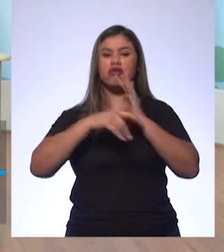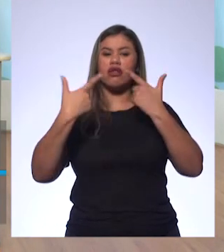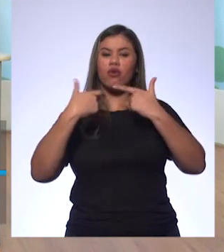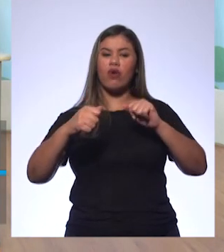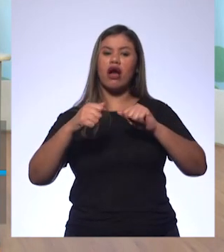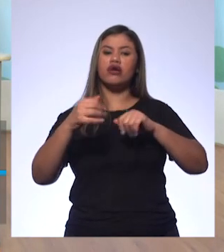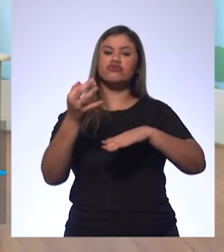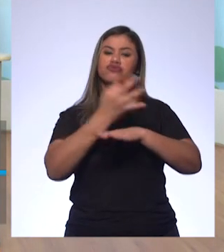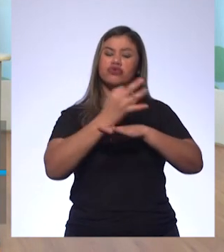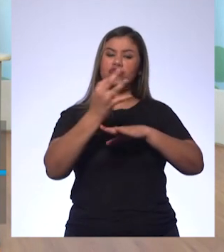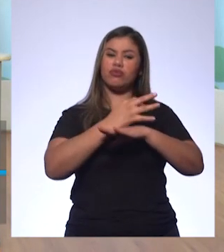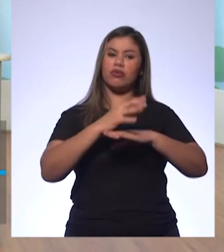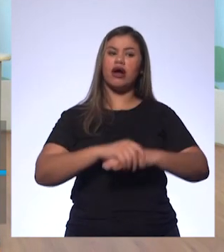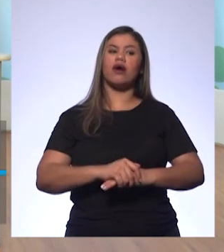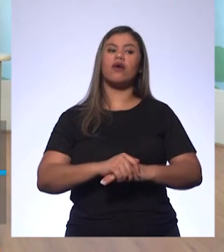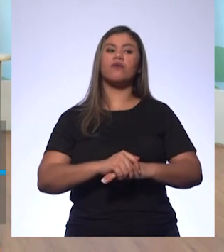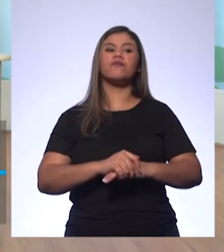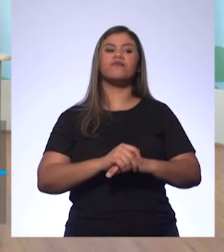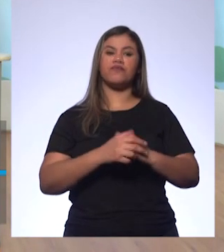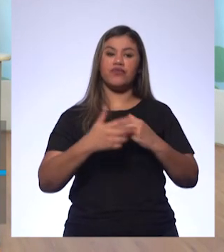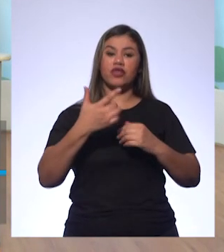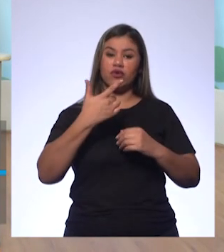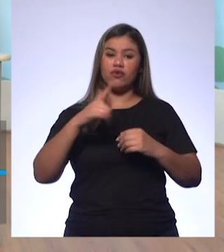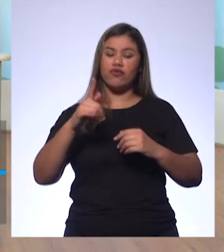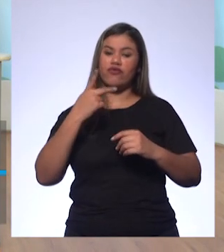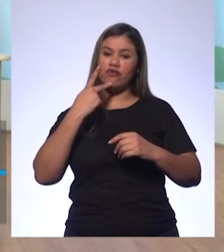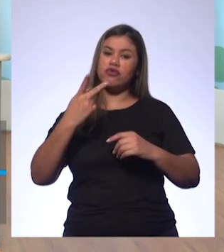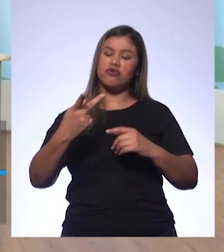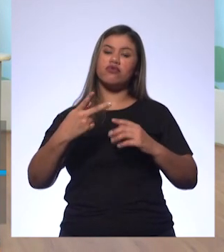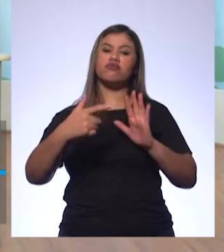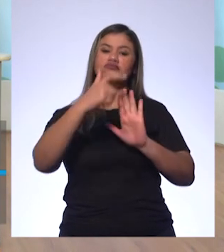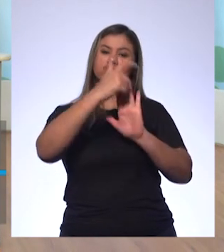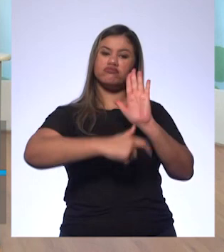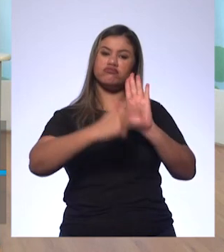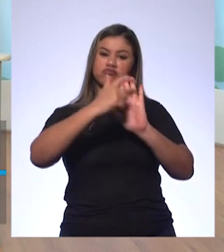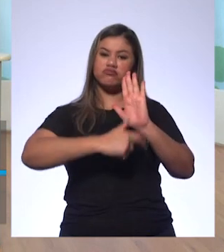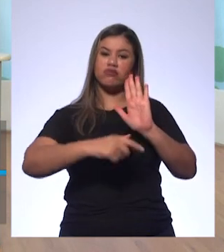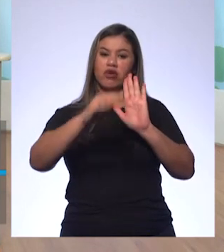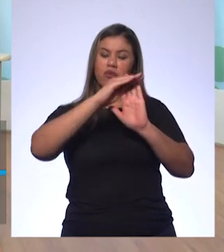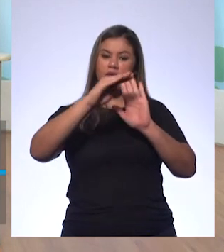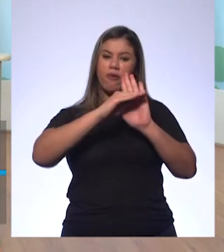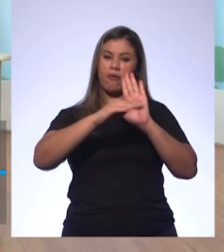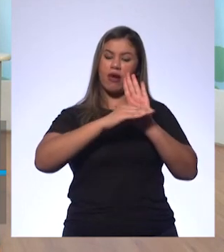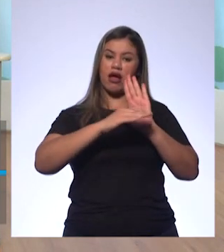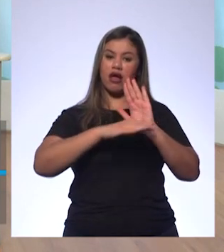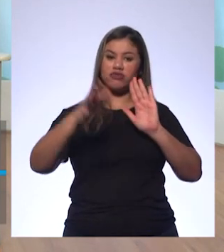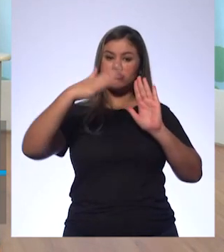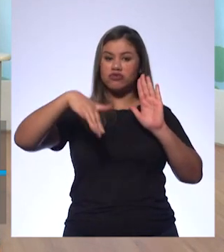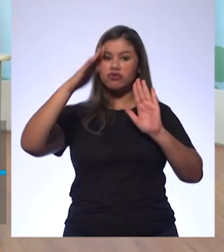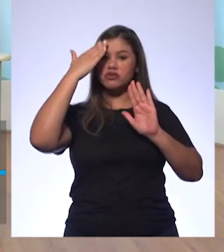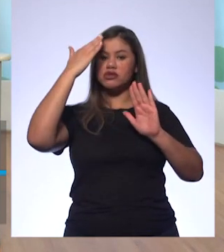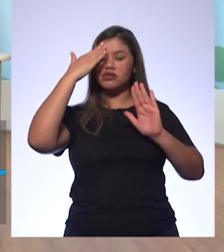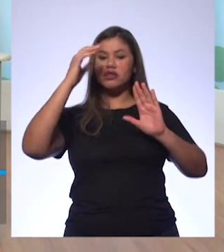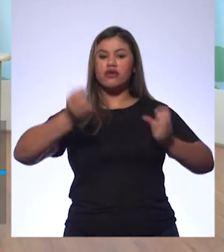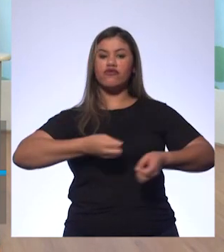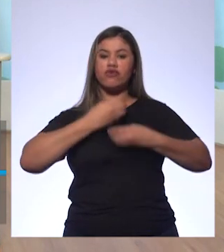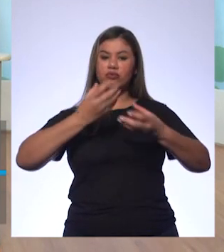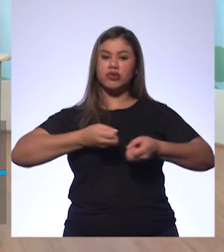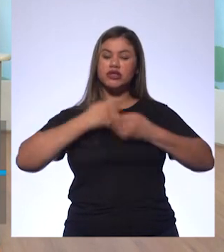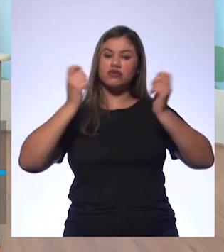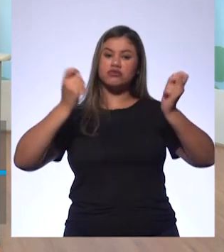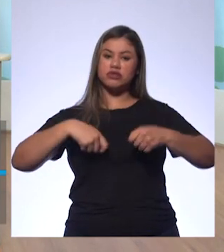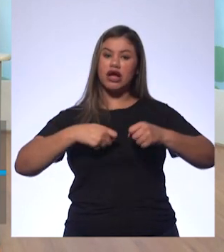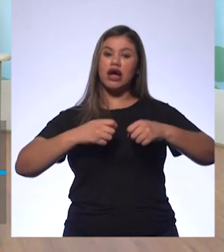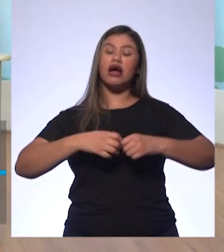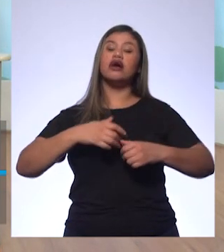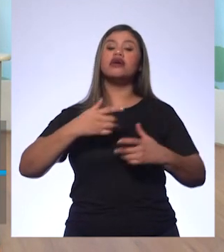texto informativo, né, da Pro Elizabeth, então acho que ficou subentendido que é para todos entenderem a informação, assim como o outro aluno tinha falado